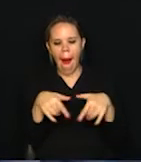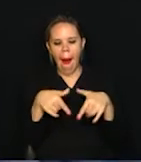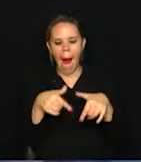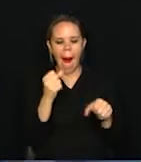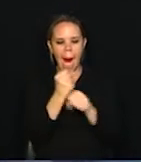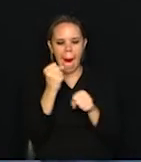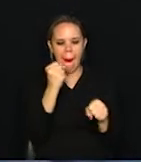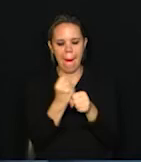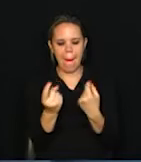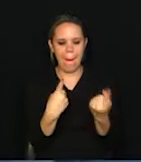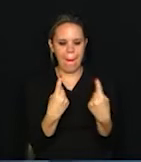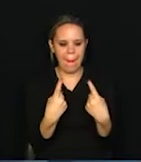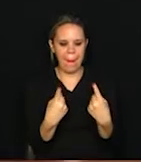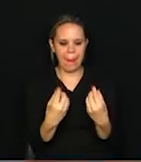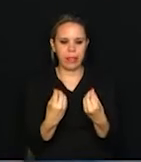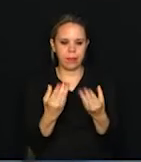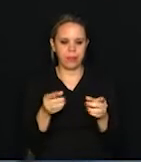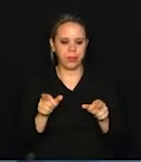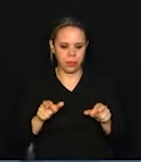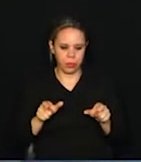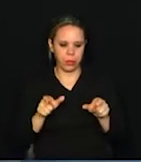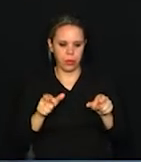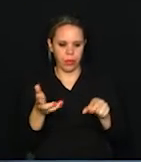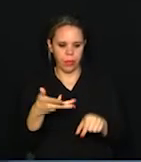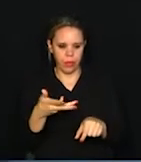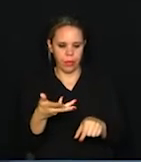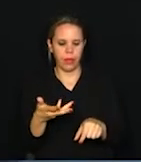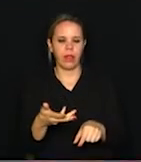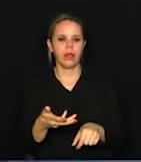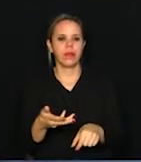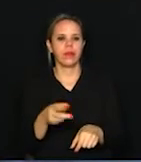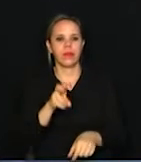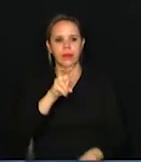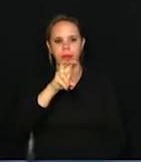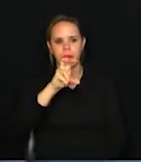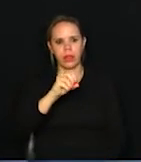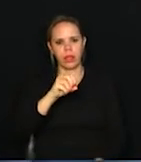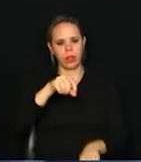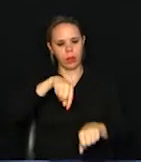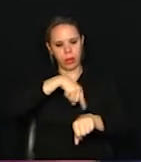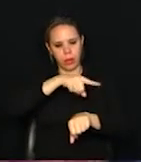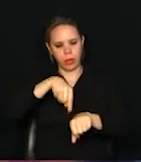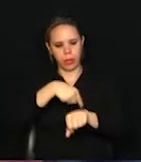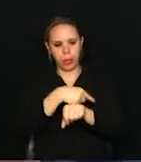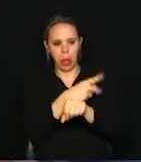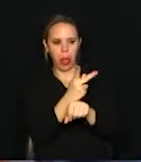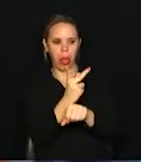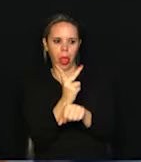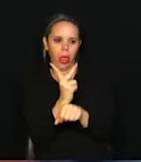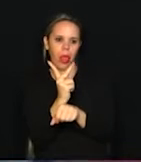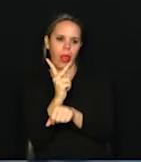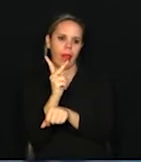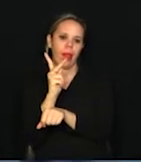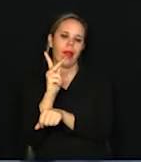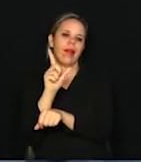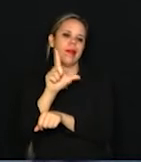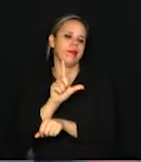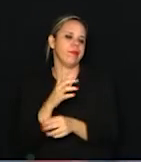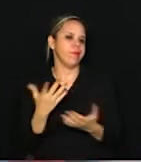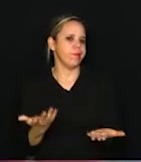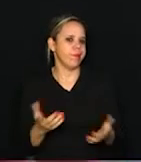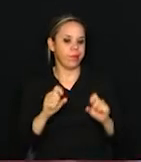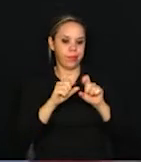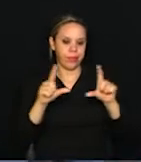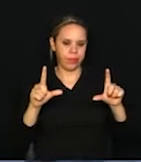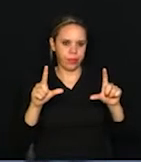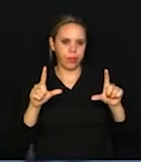foi entregando os trechos e a velocidade passou a ser 50 por hora. Ocorre que as placas, elas